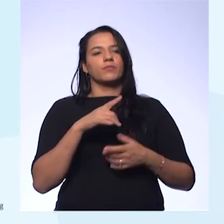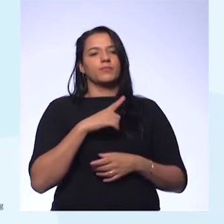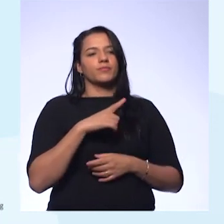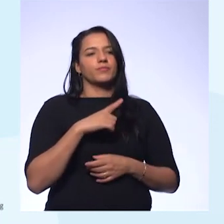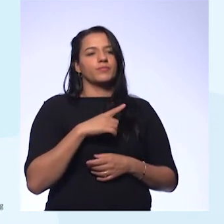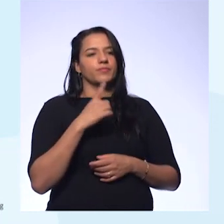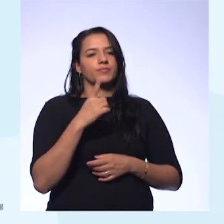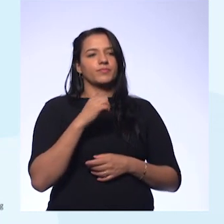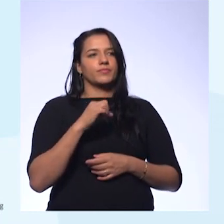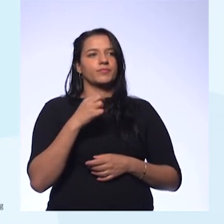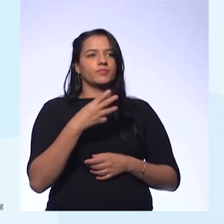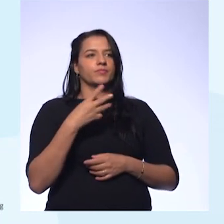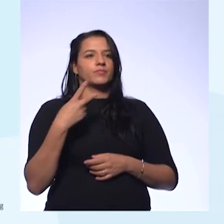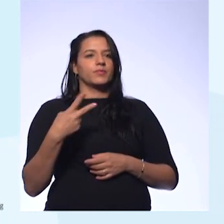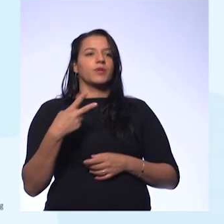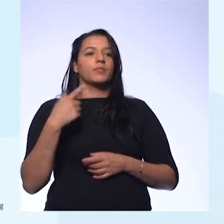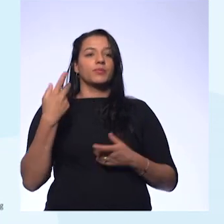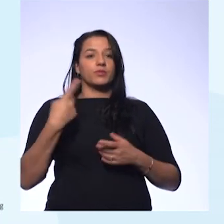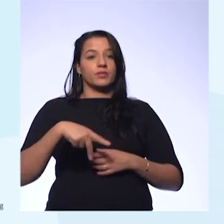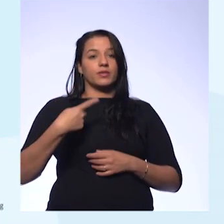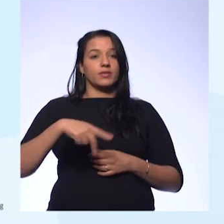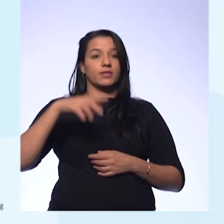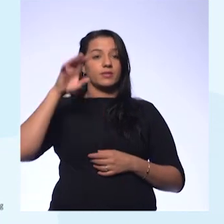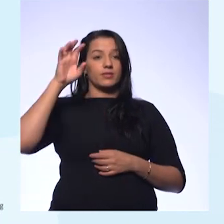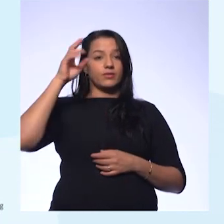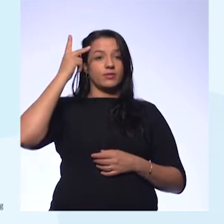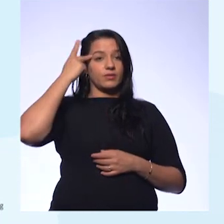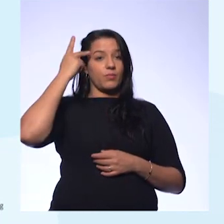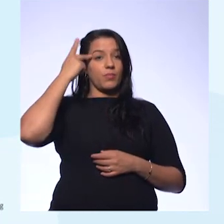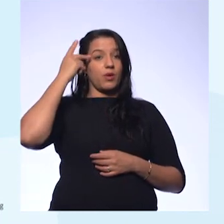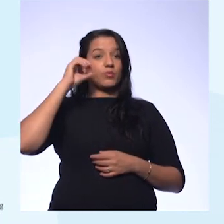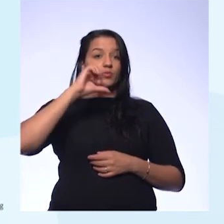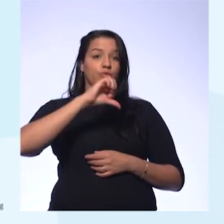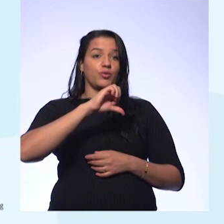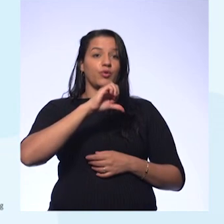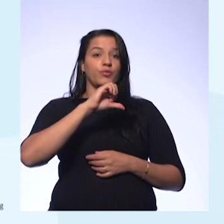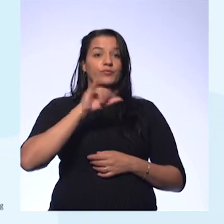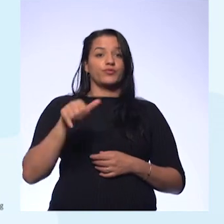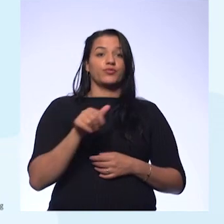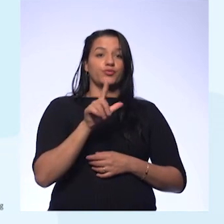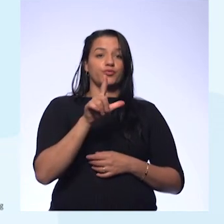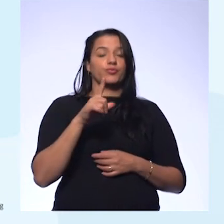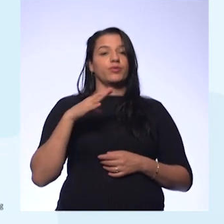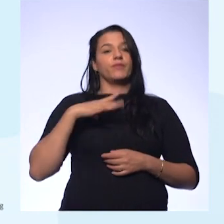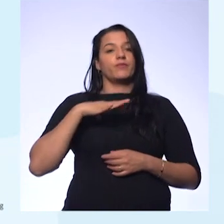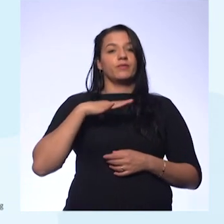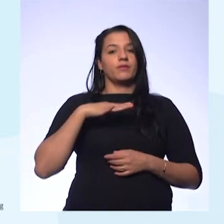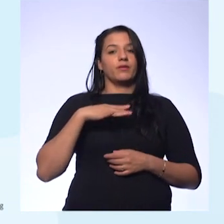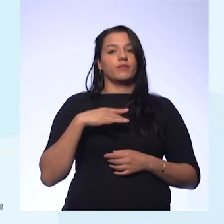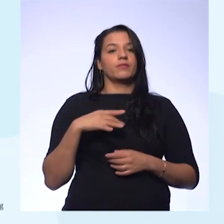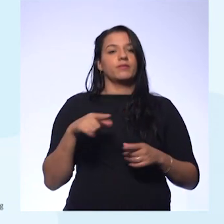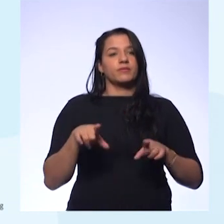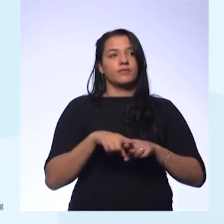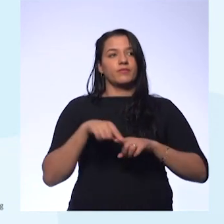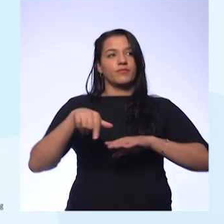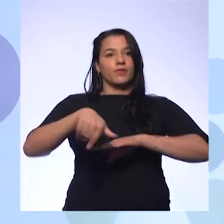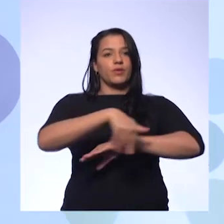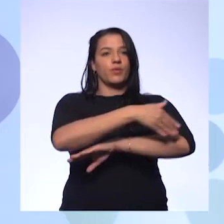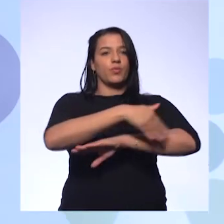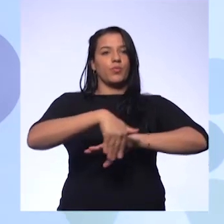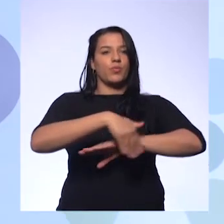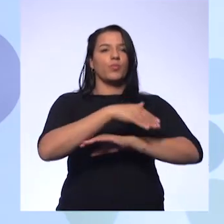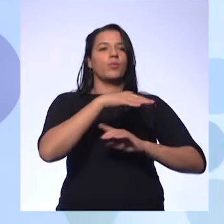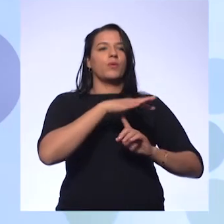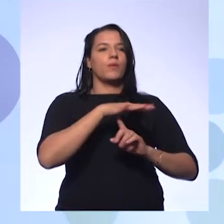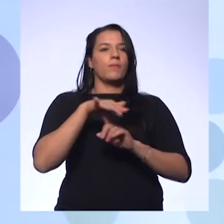no nosso estado, 9 de julho é feriado. E vocês vejam a quantidade ínfima de ruas, avenidas, praças